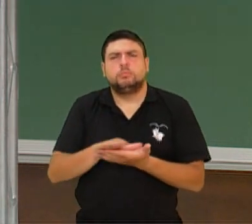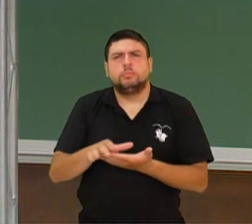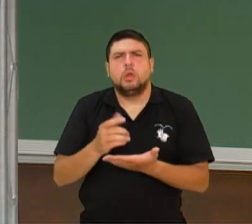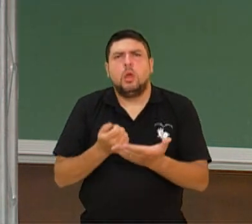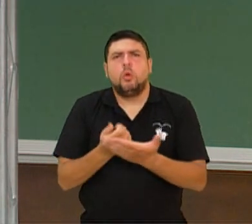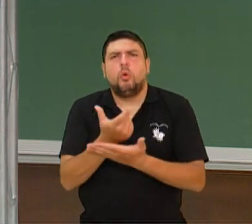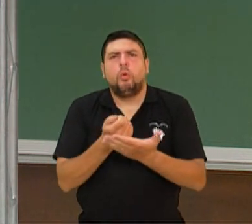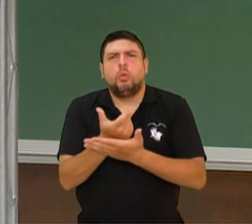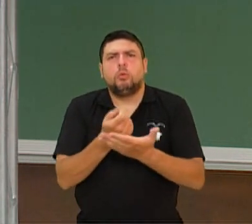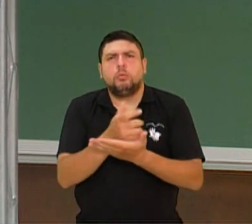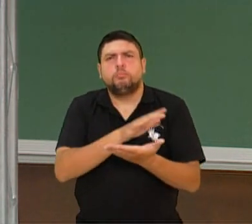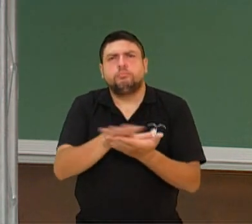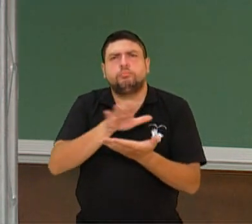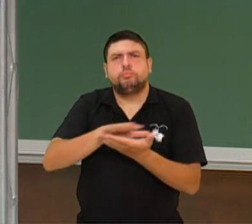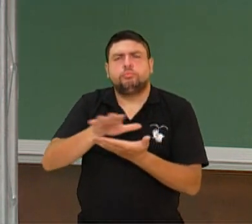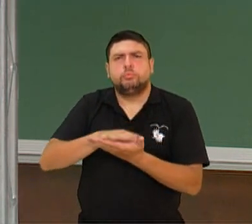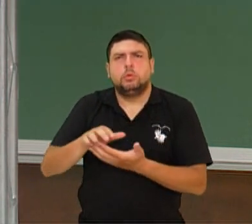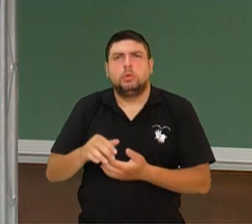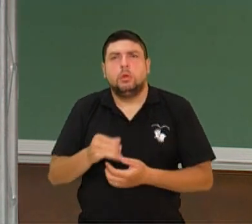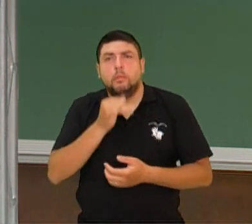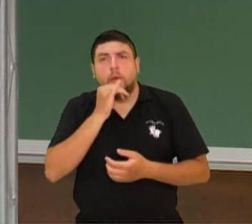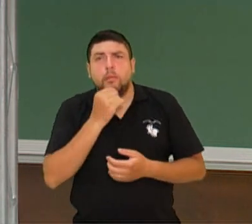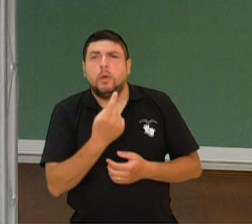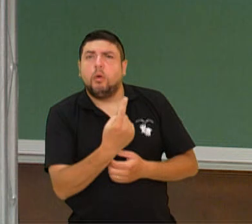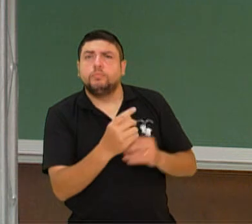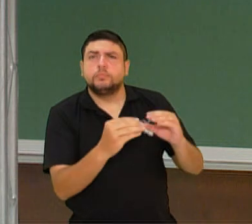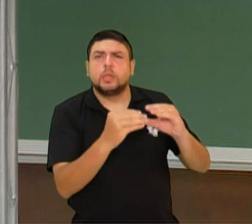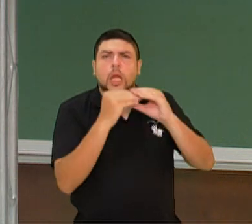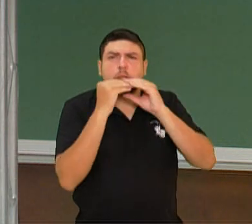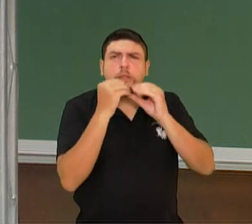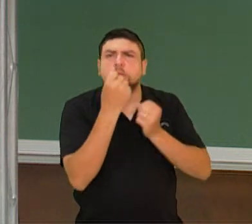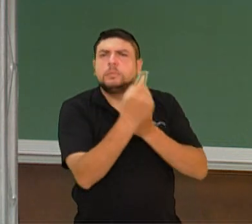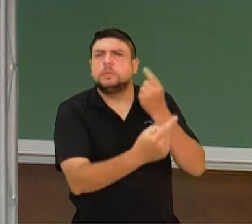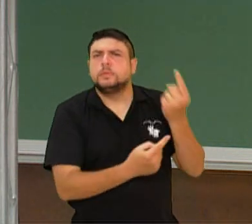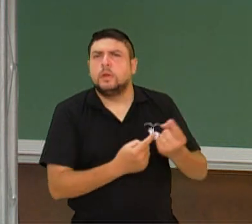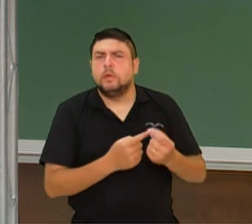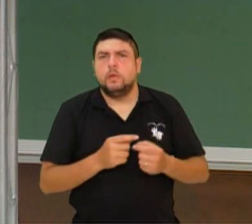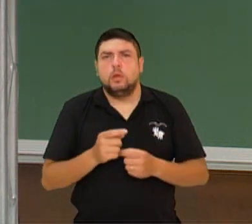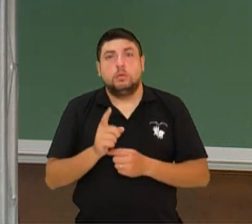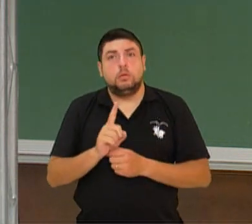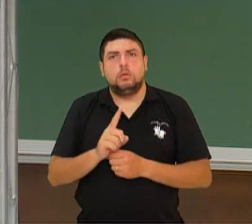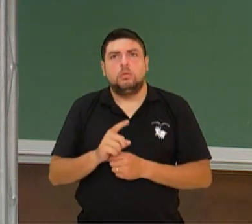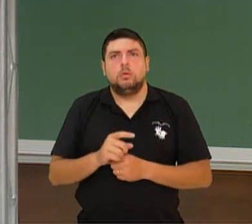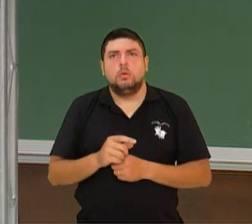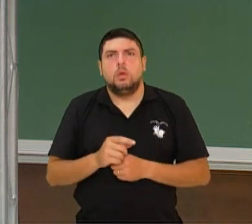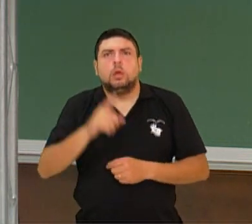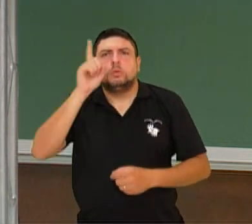Ah, é comer um sanduíche no McDonald's? Não. É McDonald's,